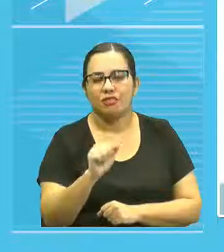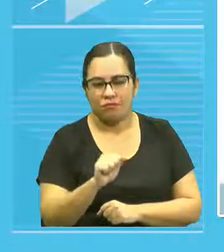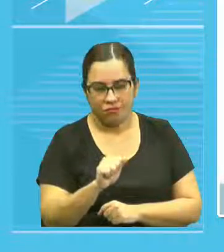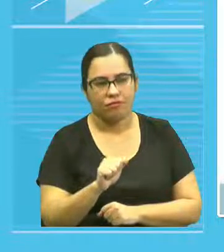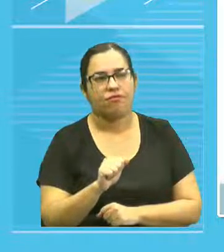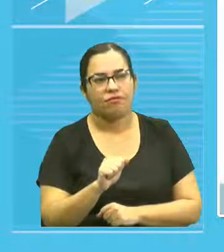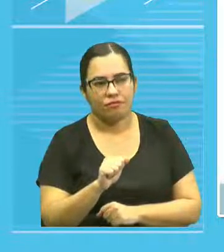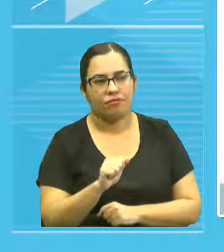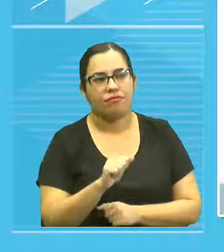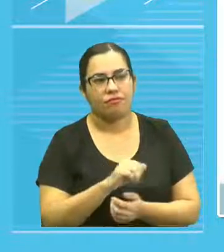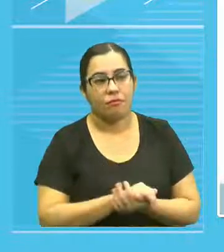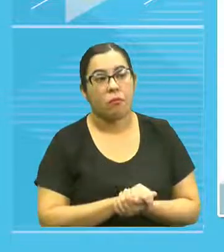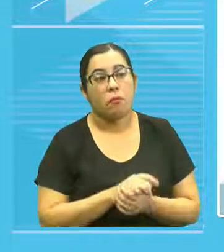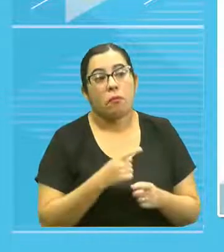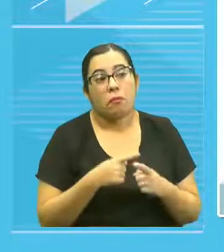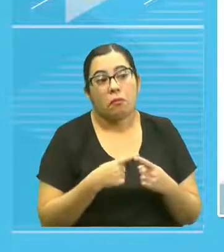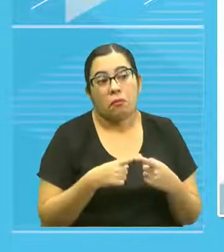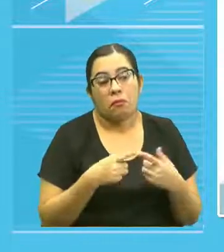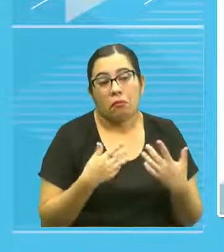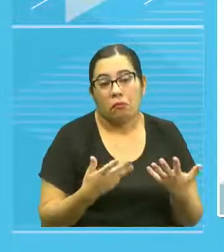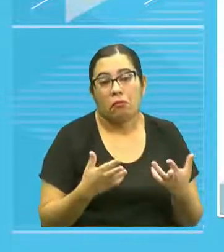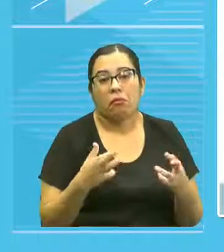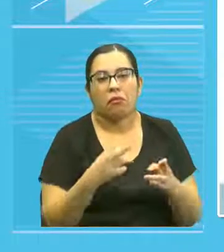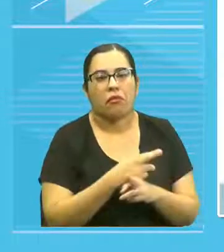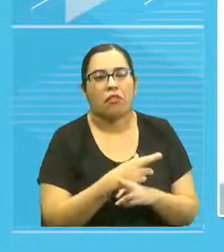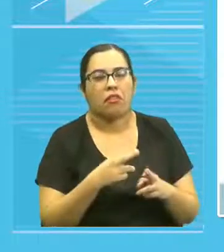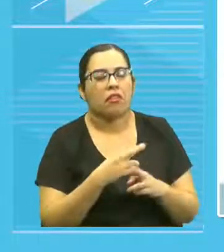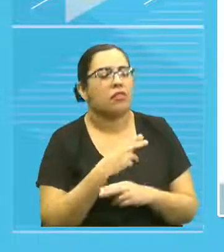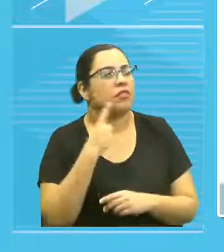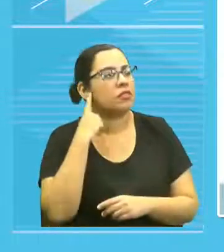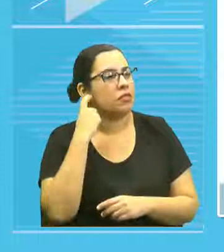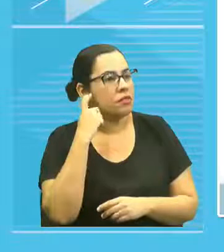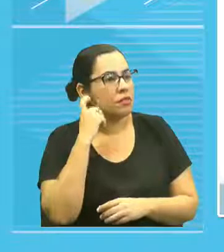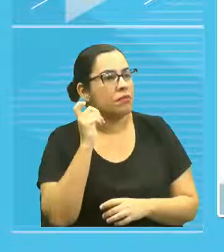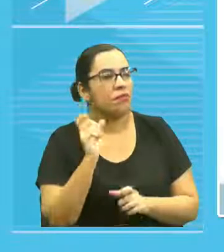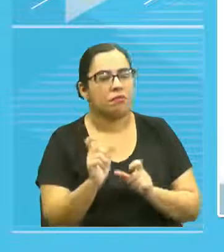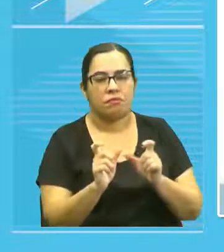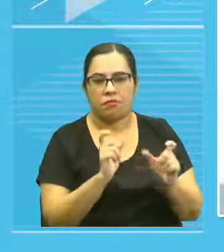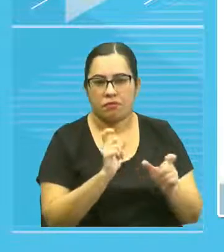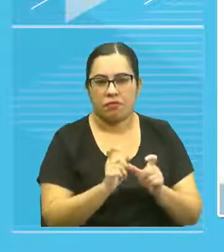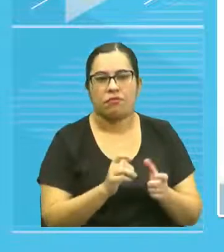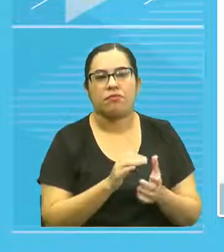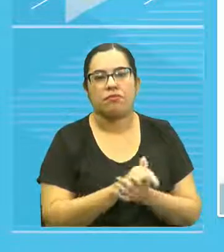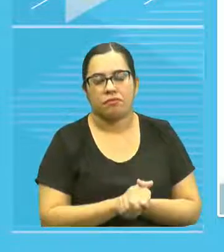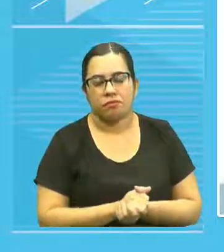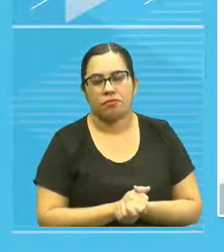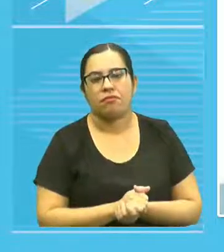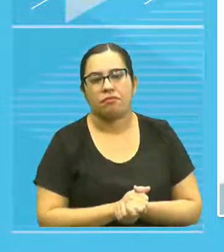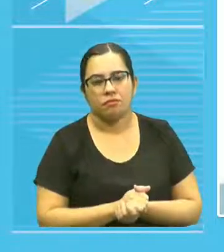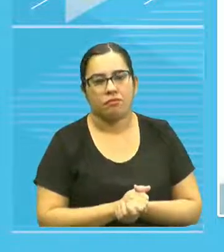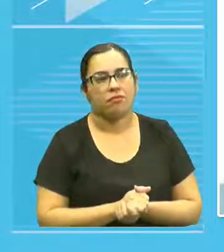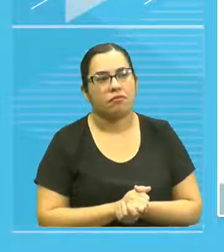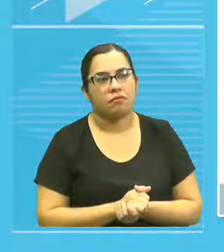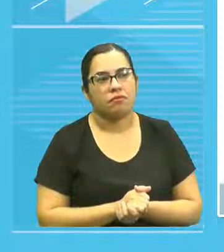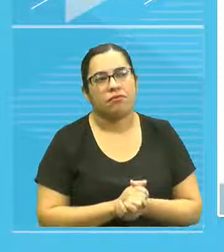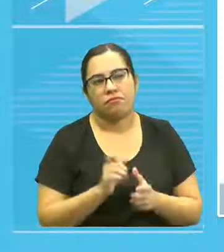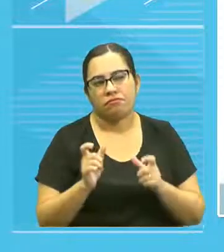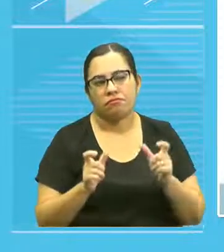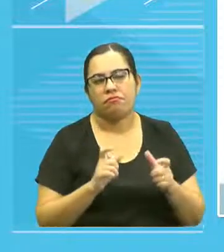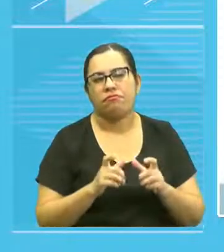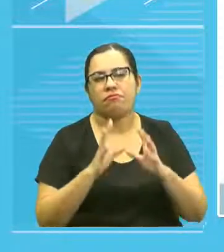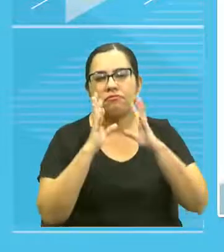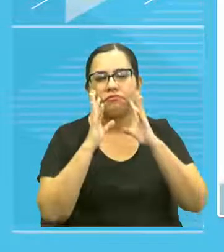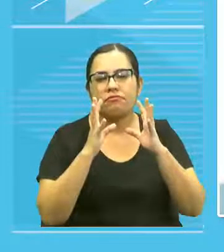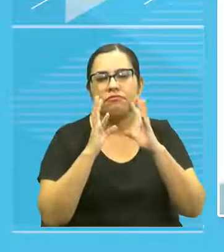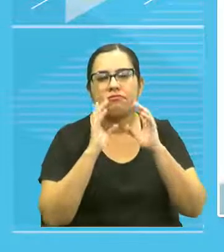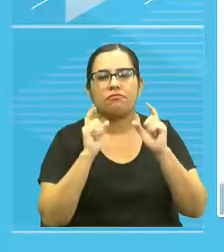próxima das outras isso porque ela está relacionada com a sonoridade das palavras dessa forma Ela utiliza os parônimos para